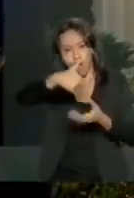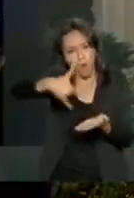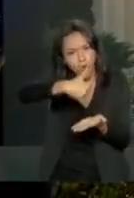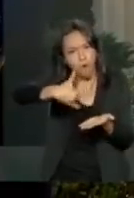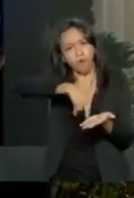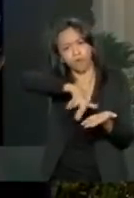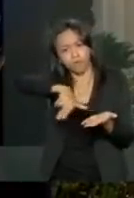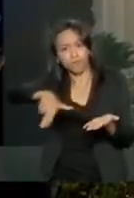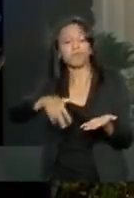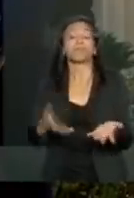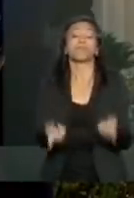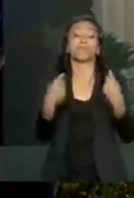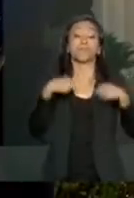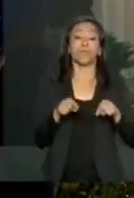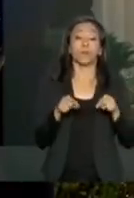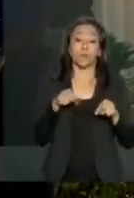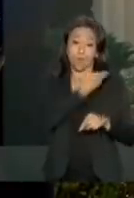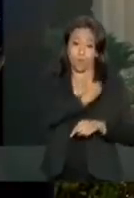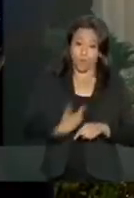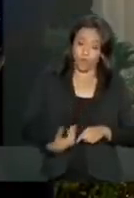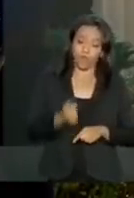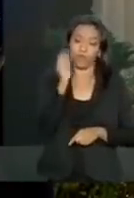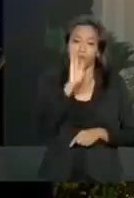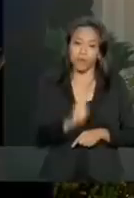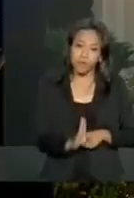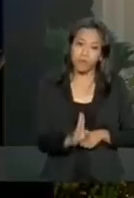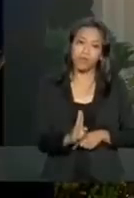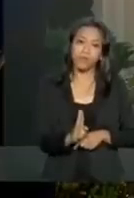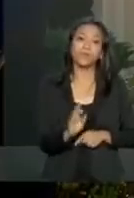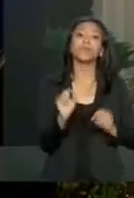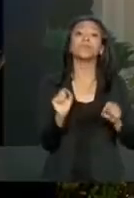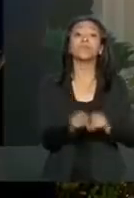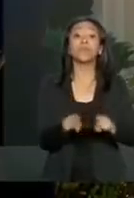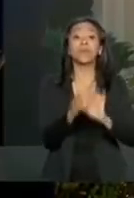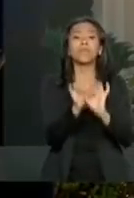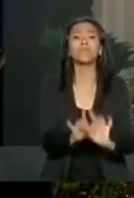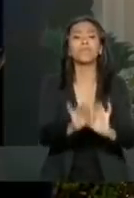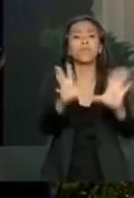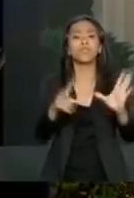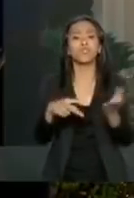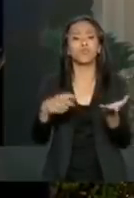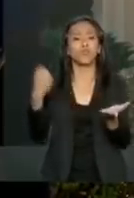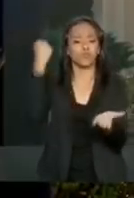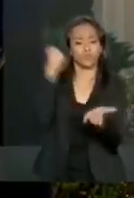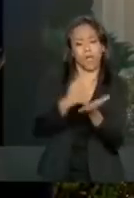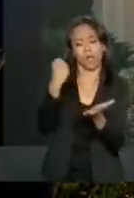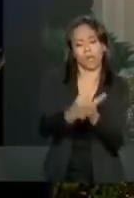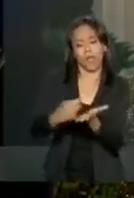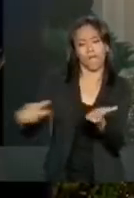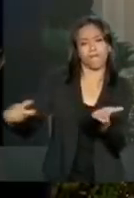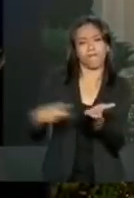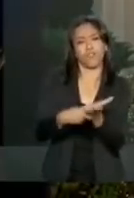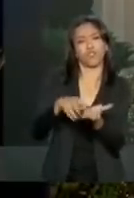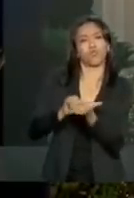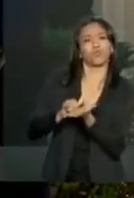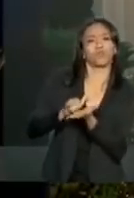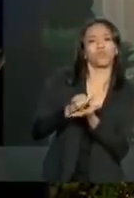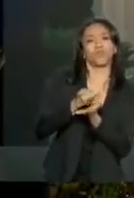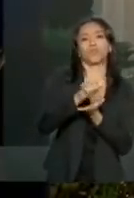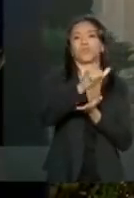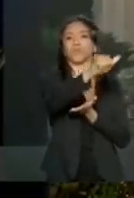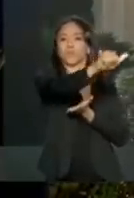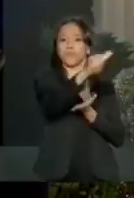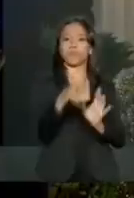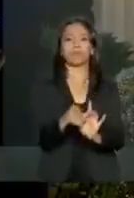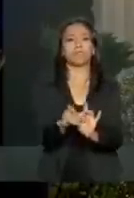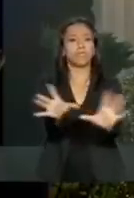o governo brasileiro concedeu a isenção de visto para cidadãos americanos para estimular o turismo